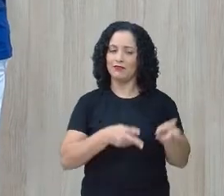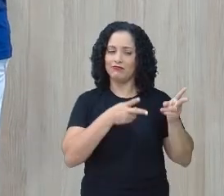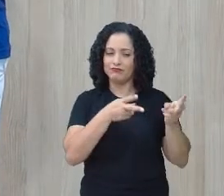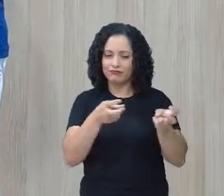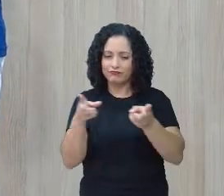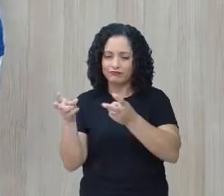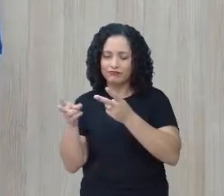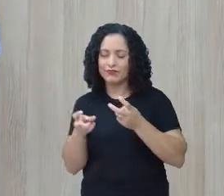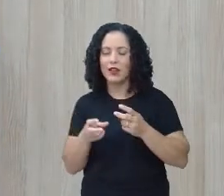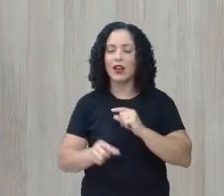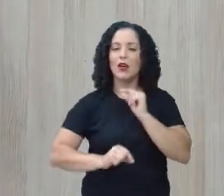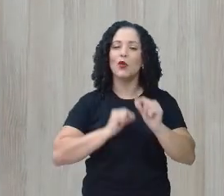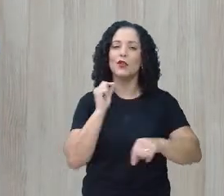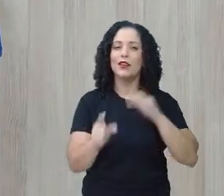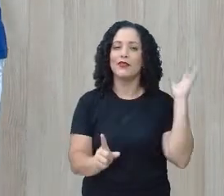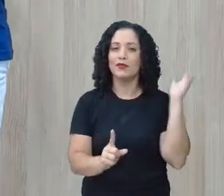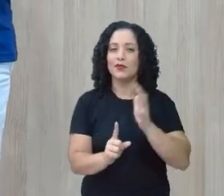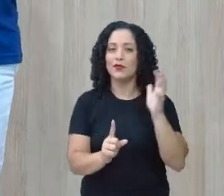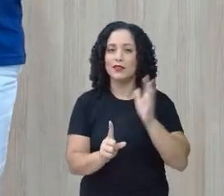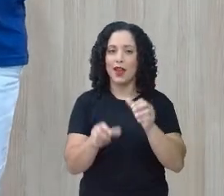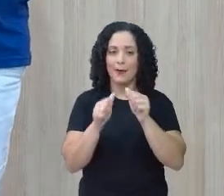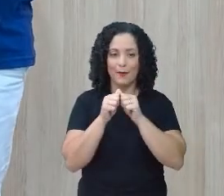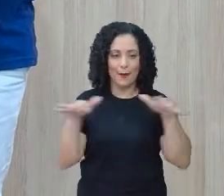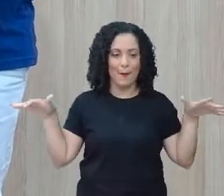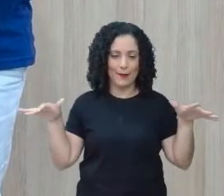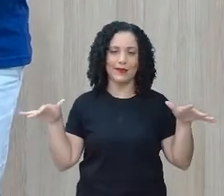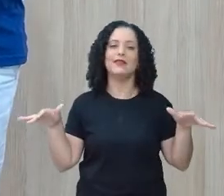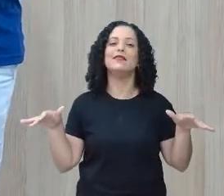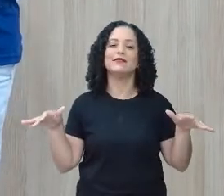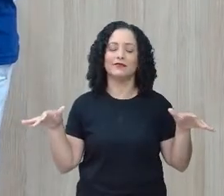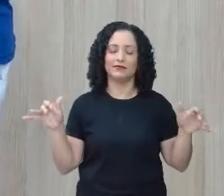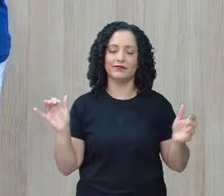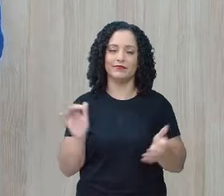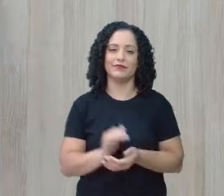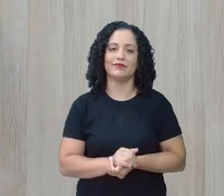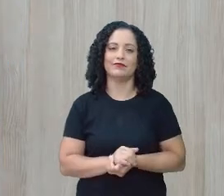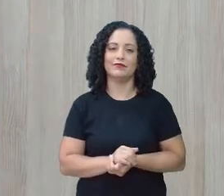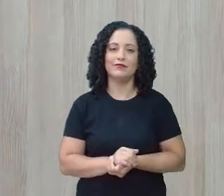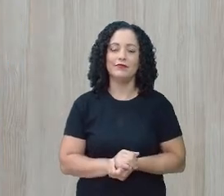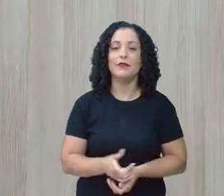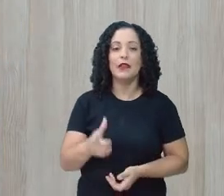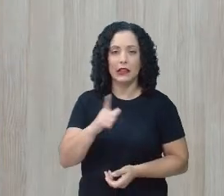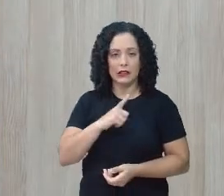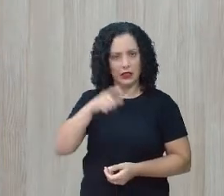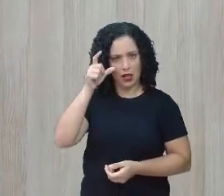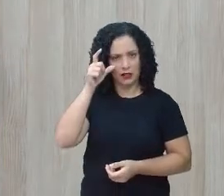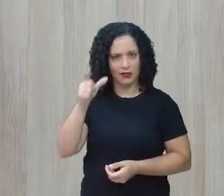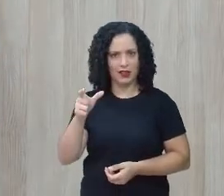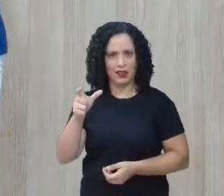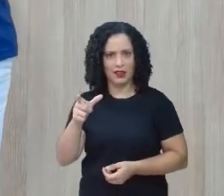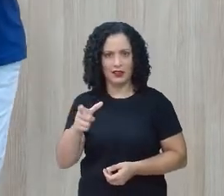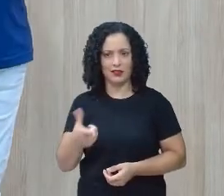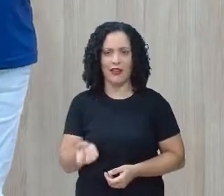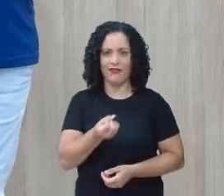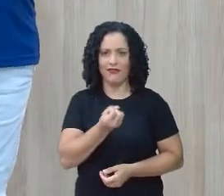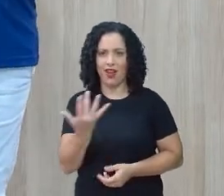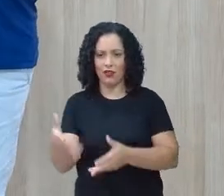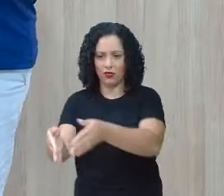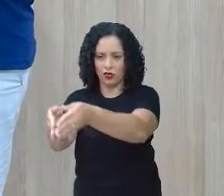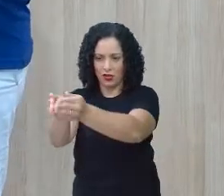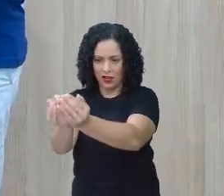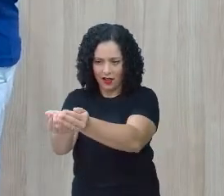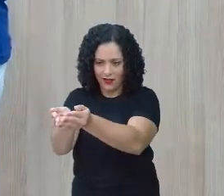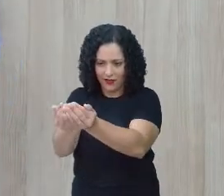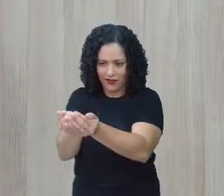países, ela contribuiria para aumentar aí o poder real, ok? Então havia um interesse, né, nas navegações por conta,